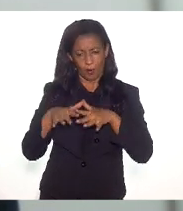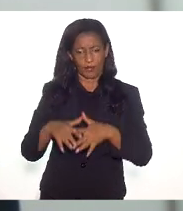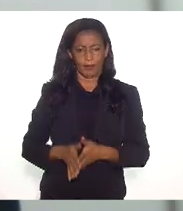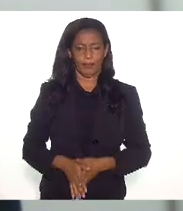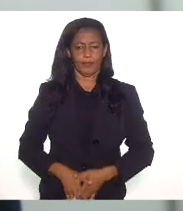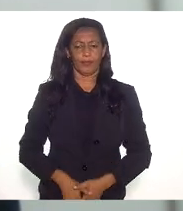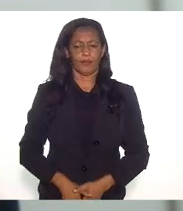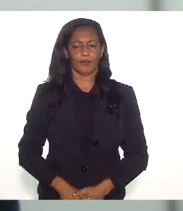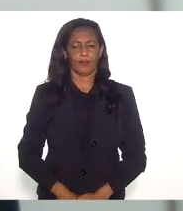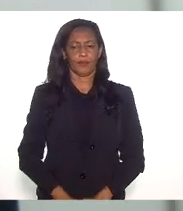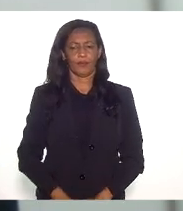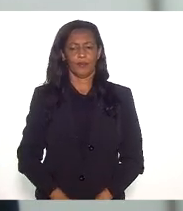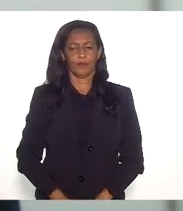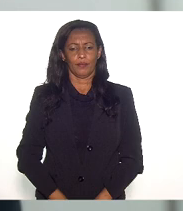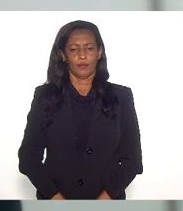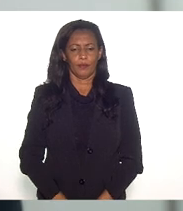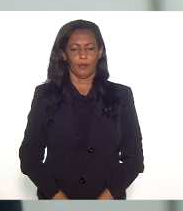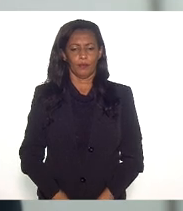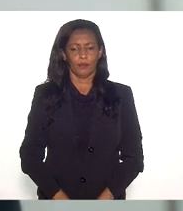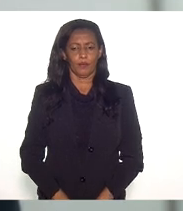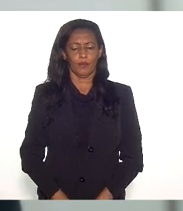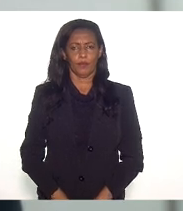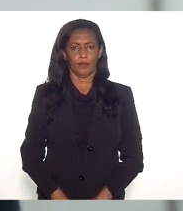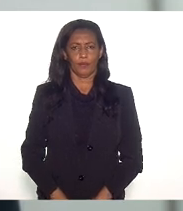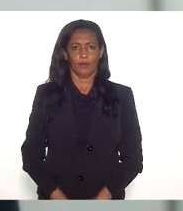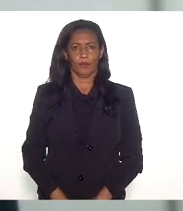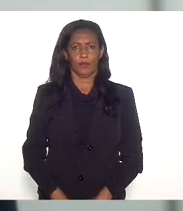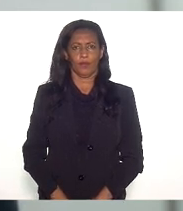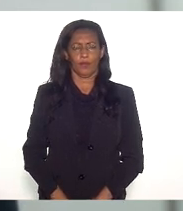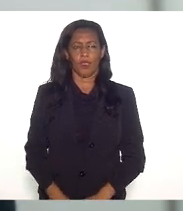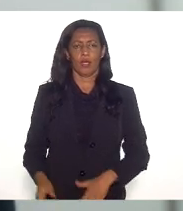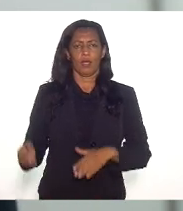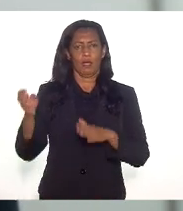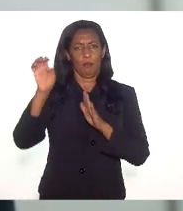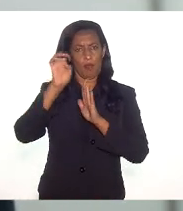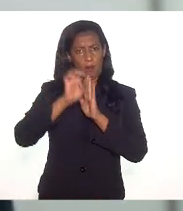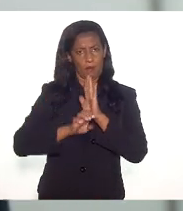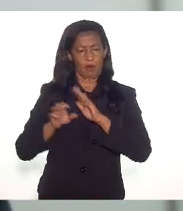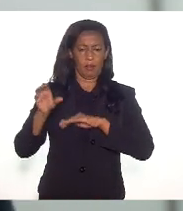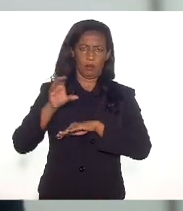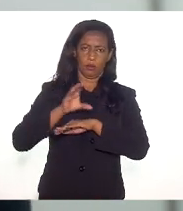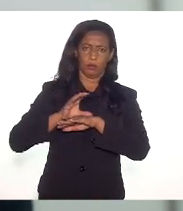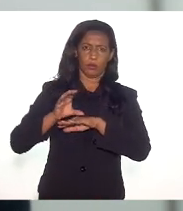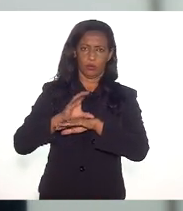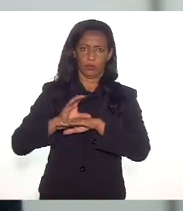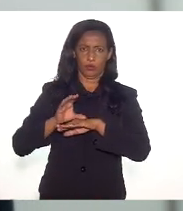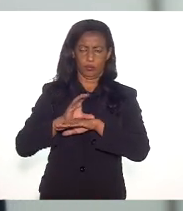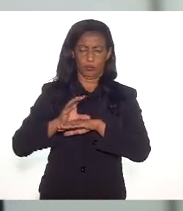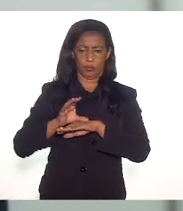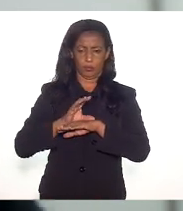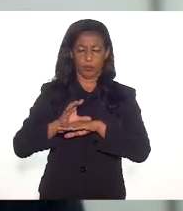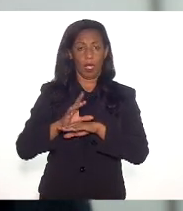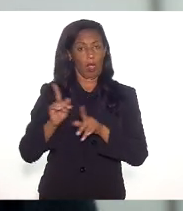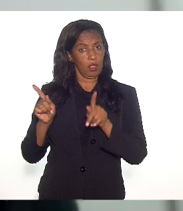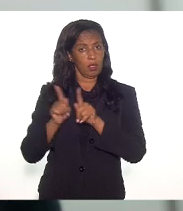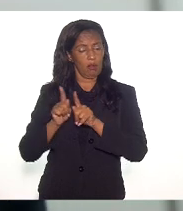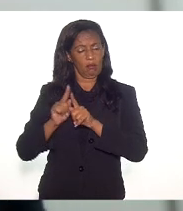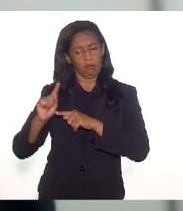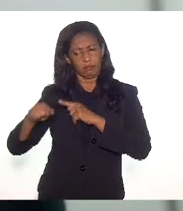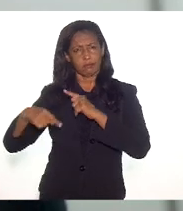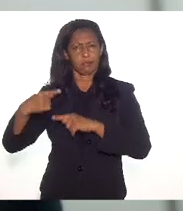Volto a me referir que uma emenda constitucional, a posteriori também,